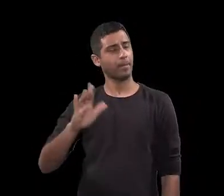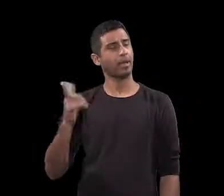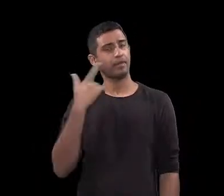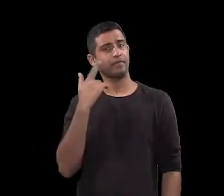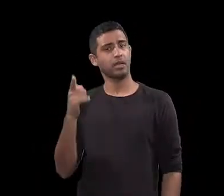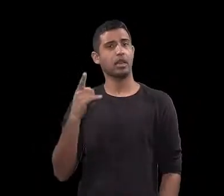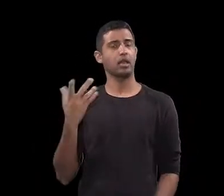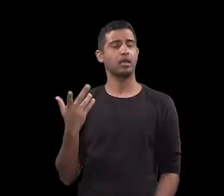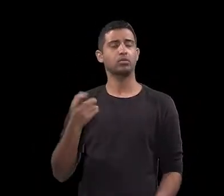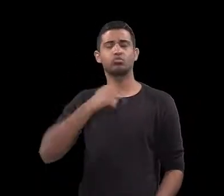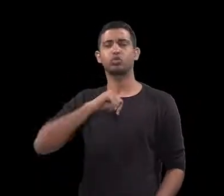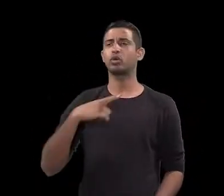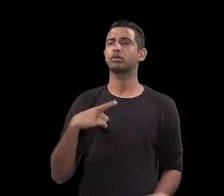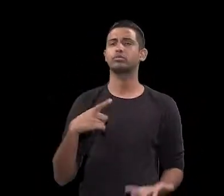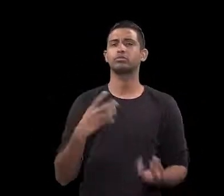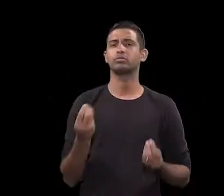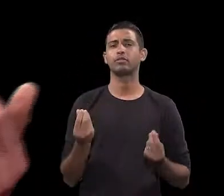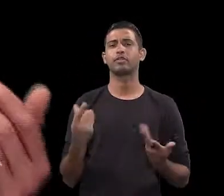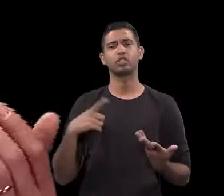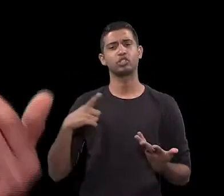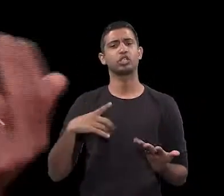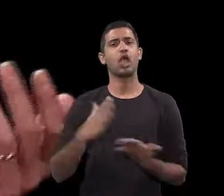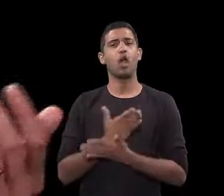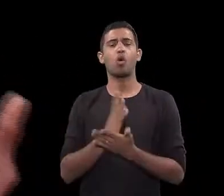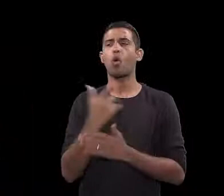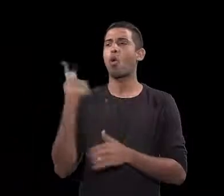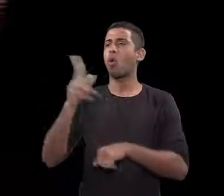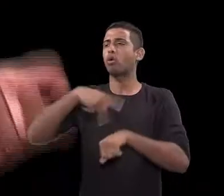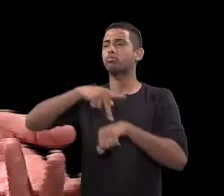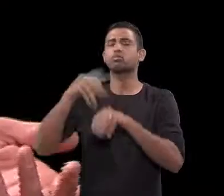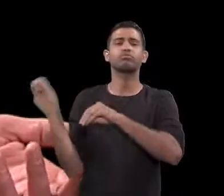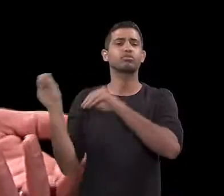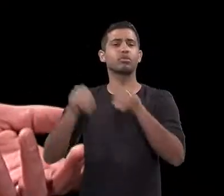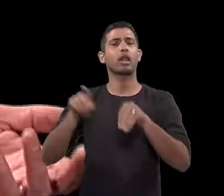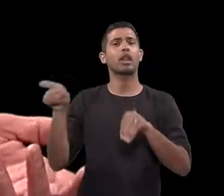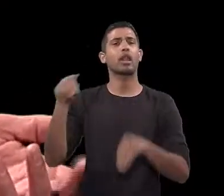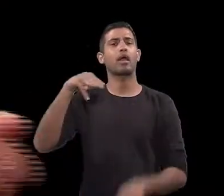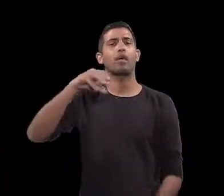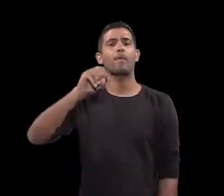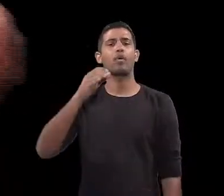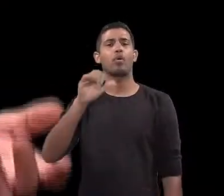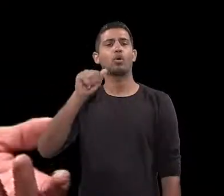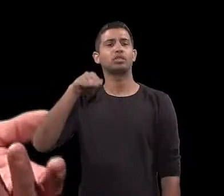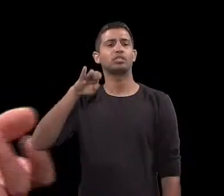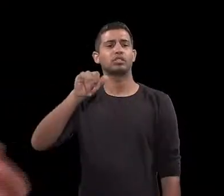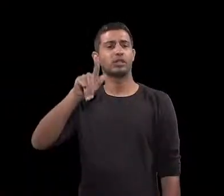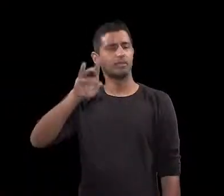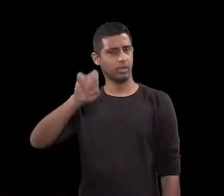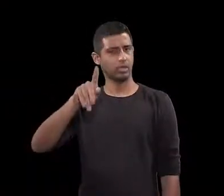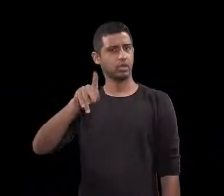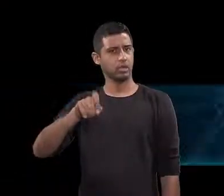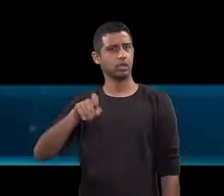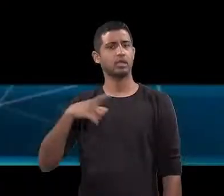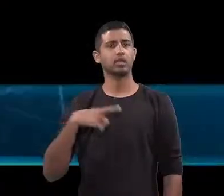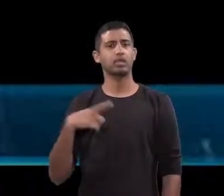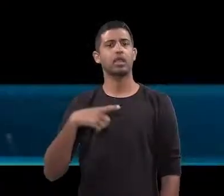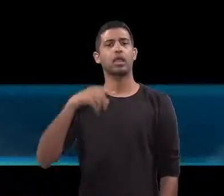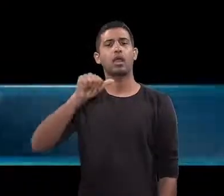mesmo assim tínhamos alguns migrantes de Moçambique, da Angola, que eram